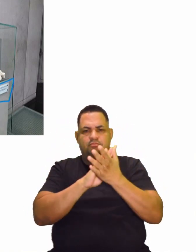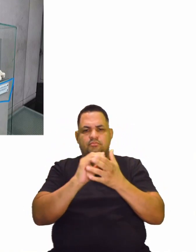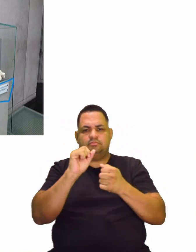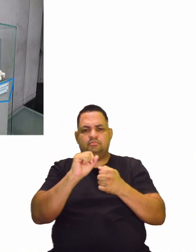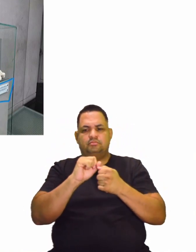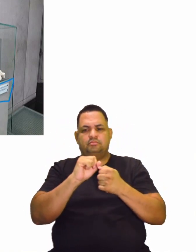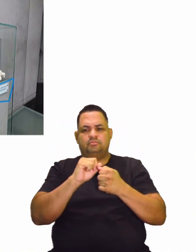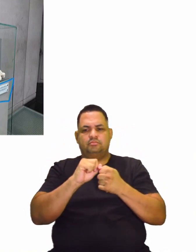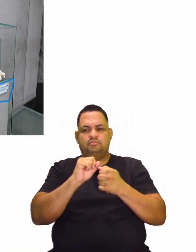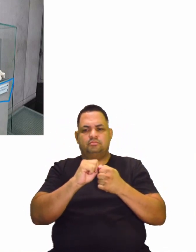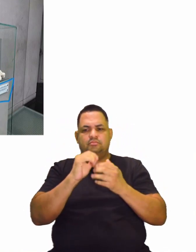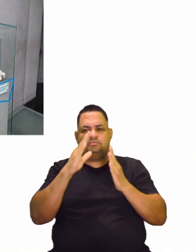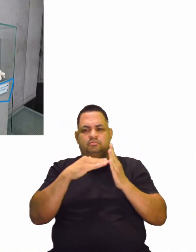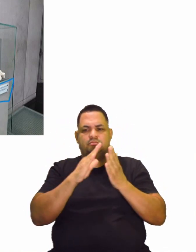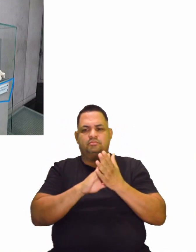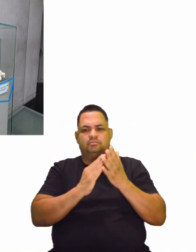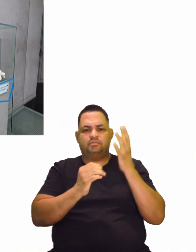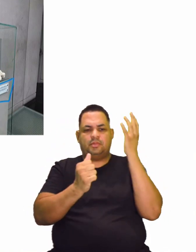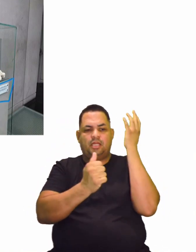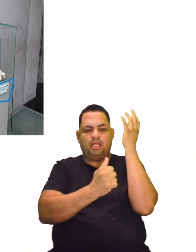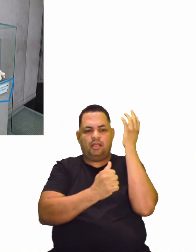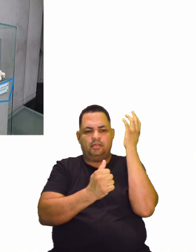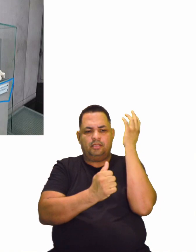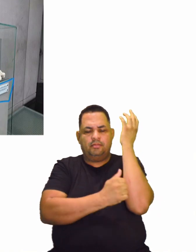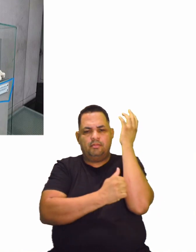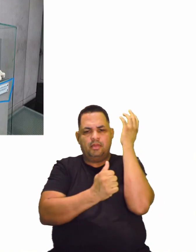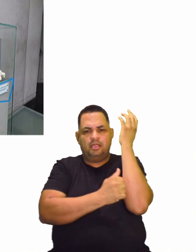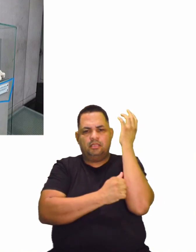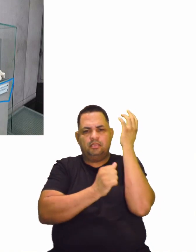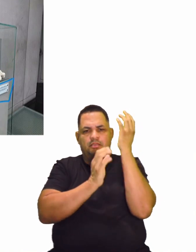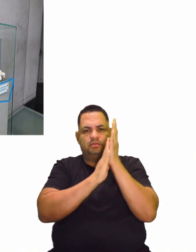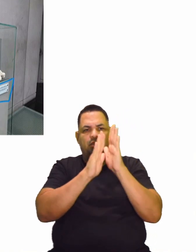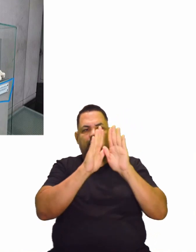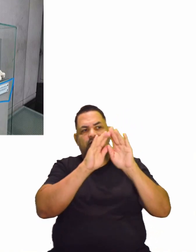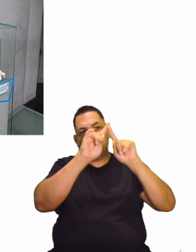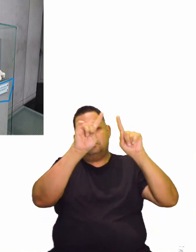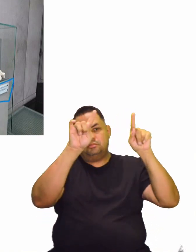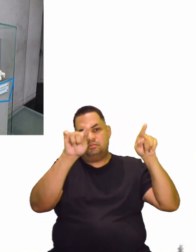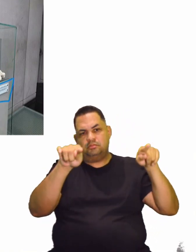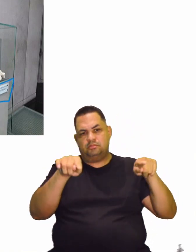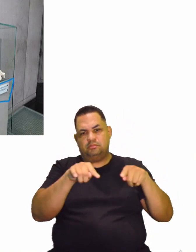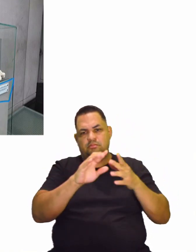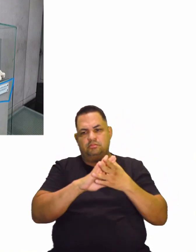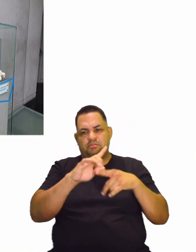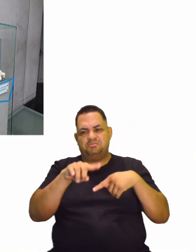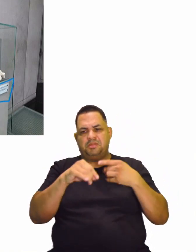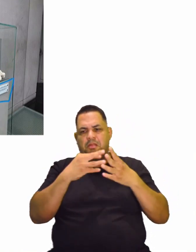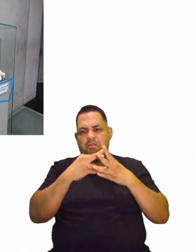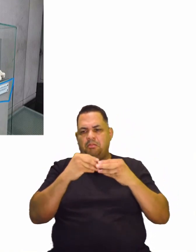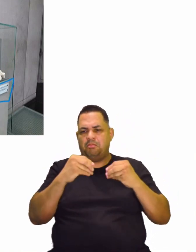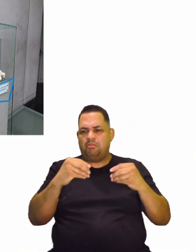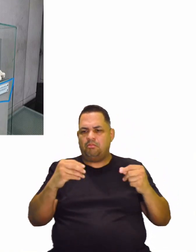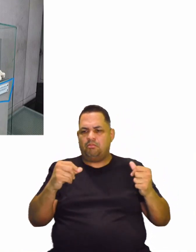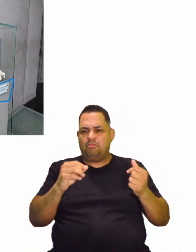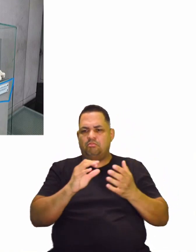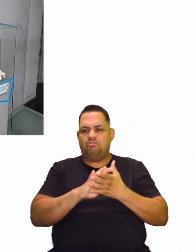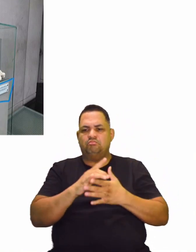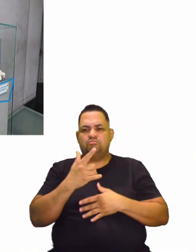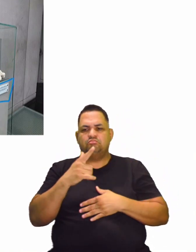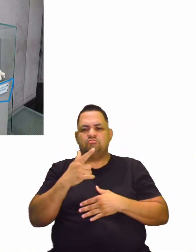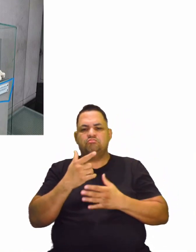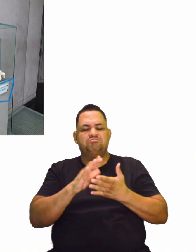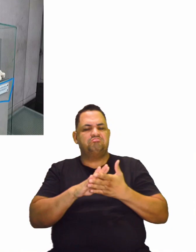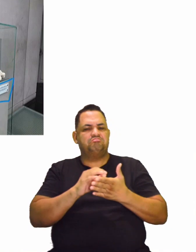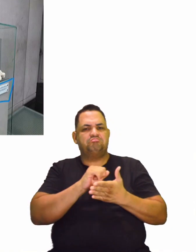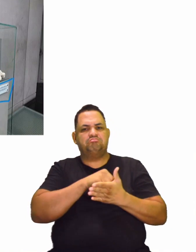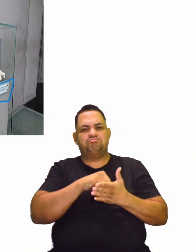pinturas em painéis de madeira, que não resistiam ao tempo, e por conta disso não possuíam um grande acervo, né, registrado.